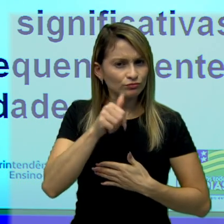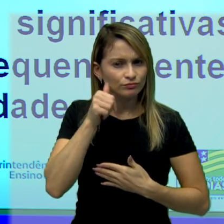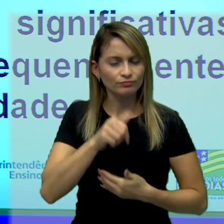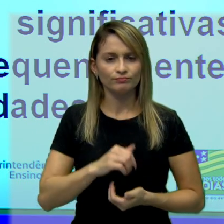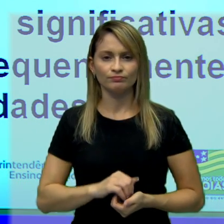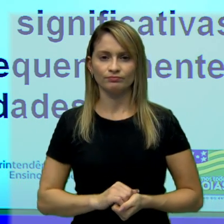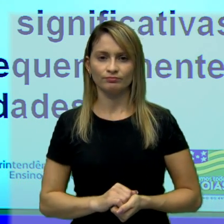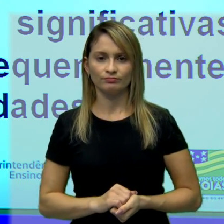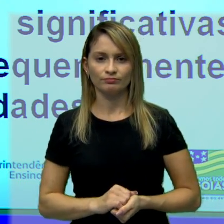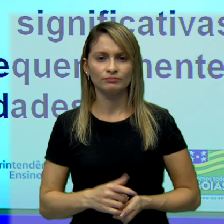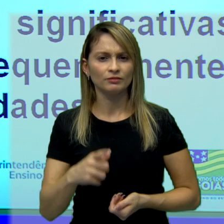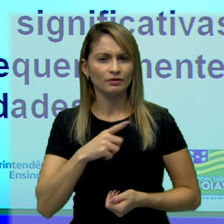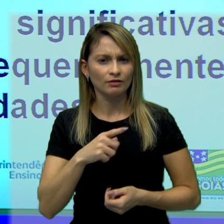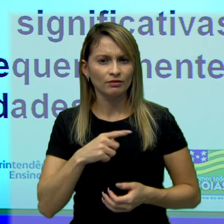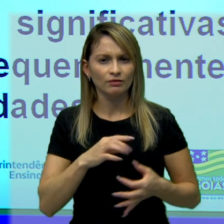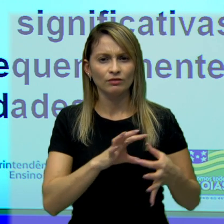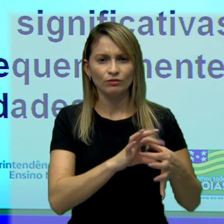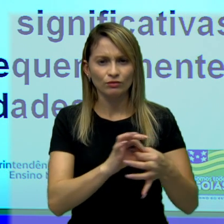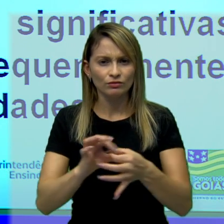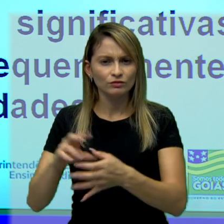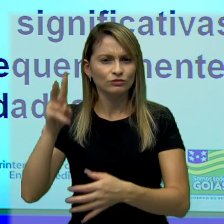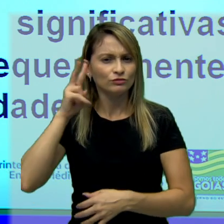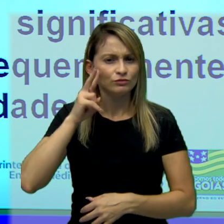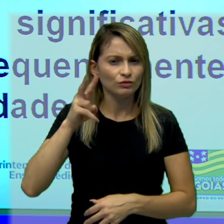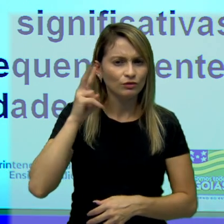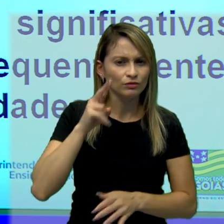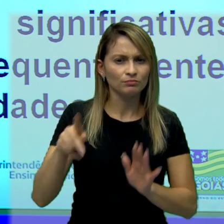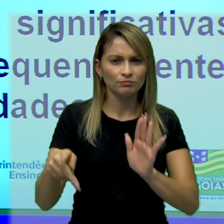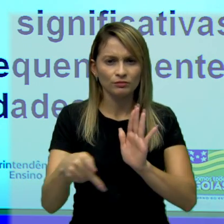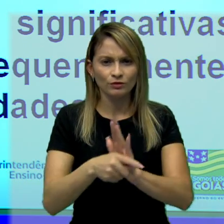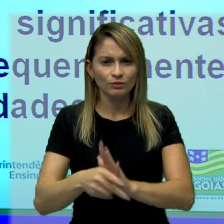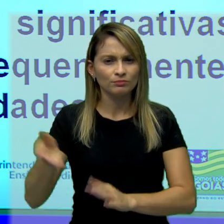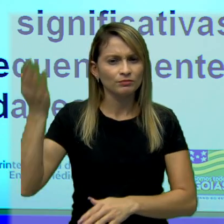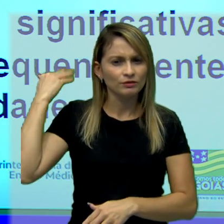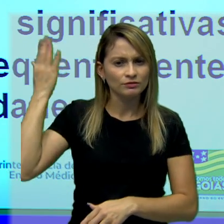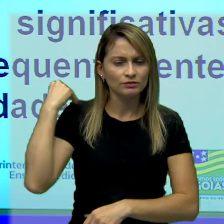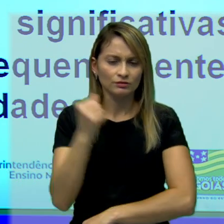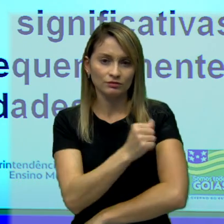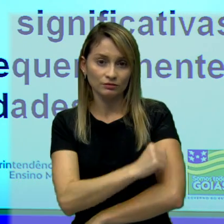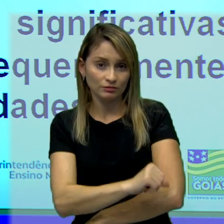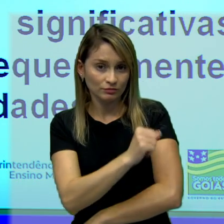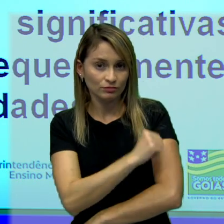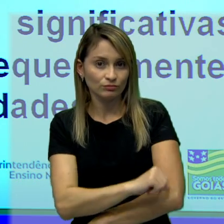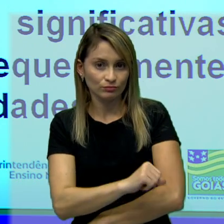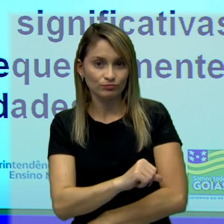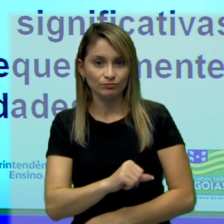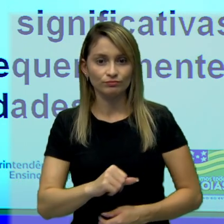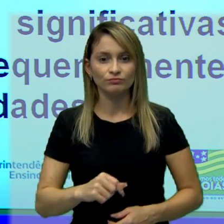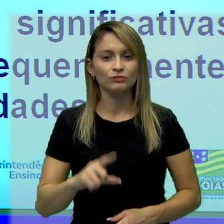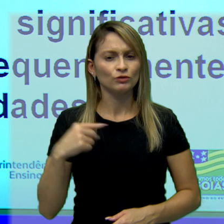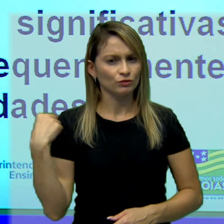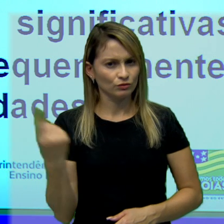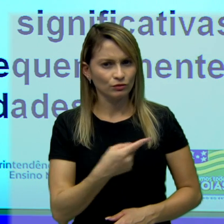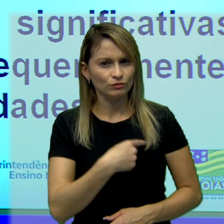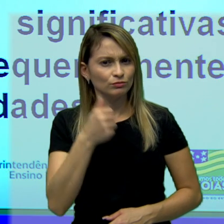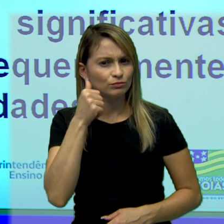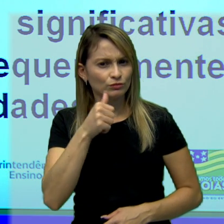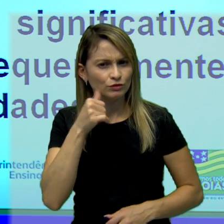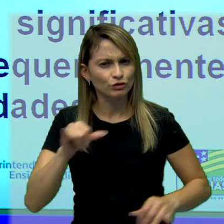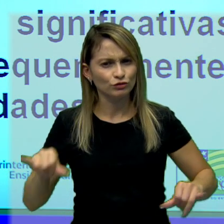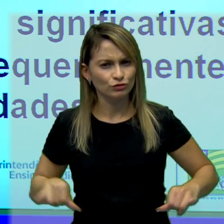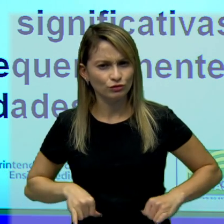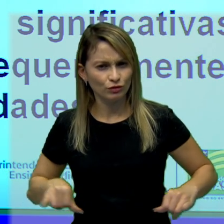e os papéis femininos, que é o contexto histórico dessa época, né? O tanto que